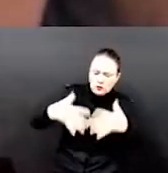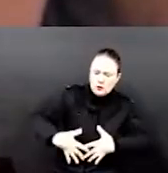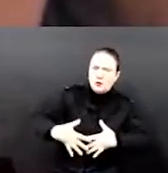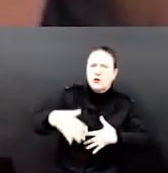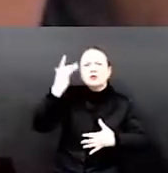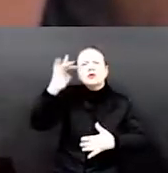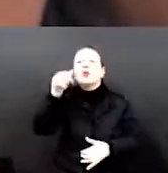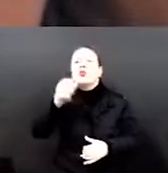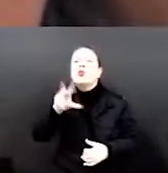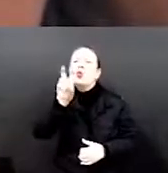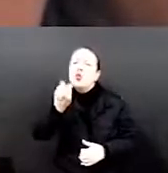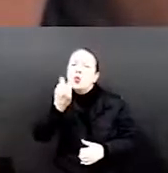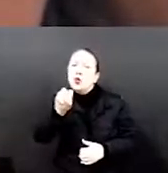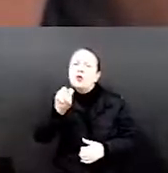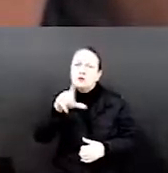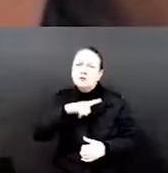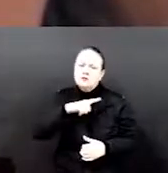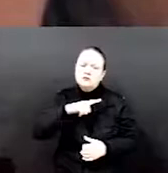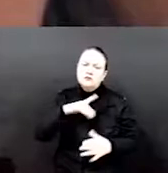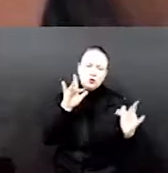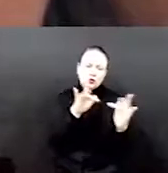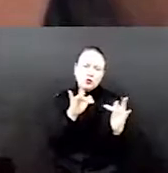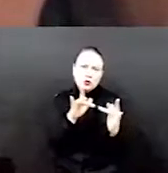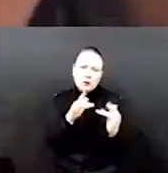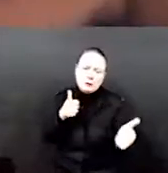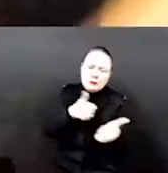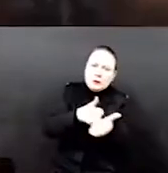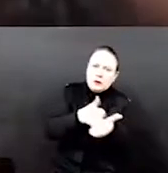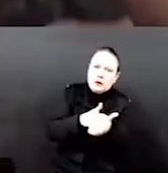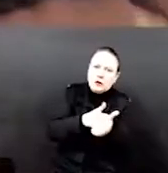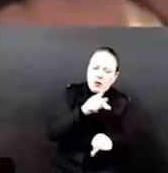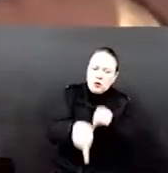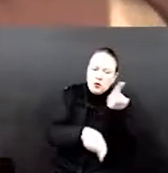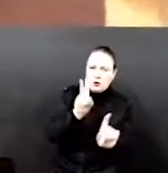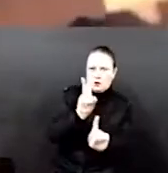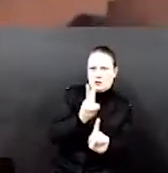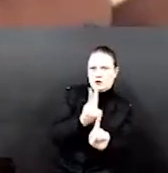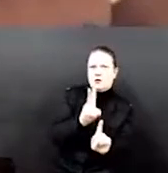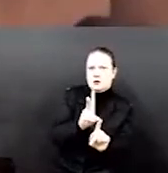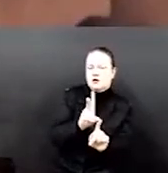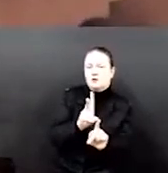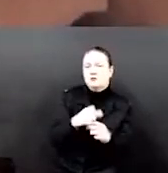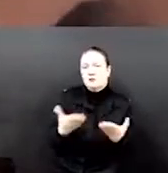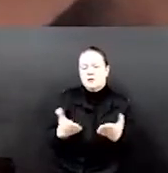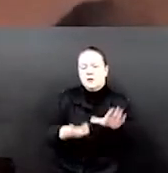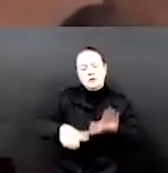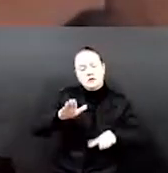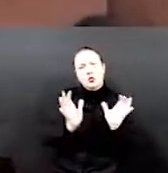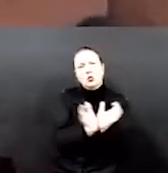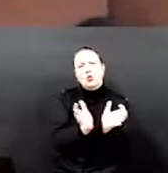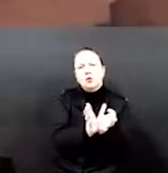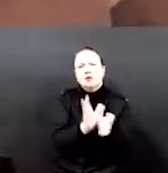sua avó, que é, tinha uma, né, teve um contato mais antigo, que tinha talvez um grupo, um